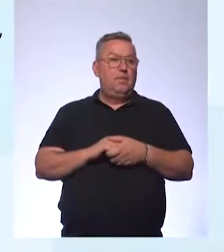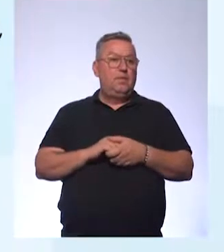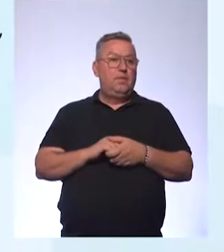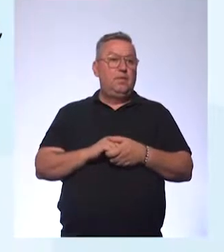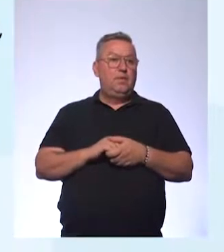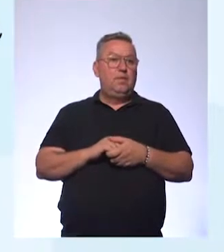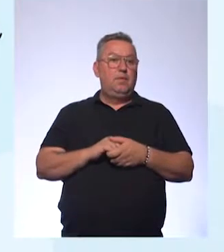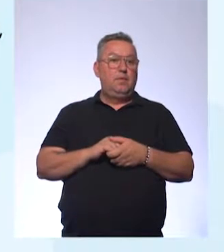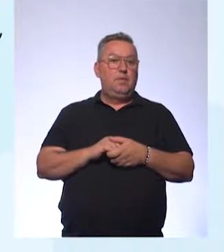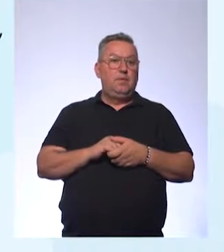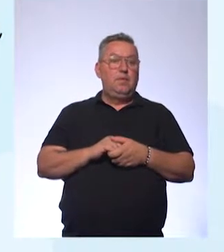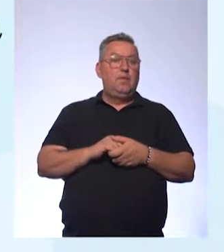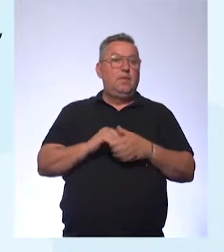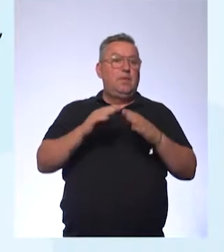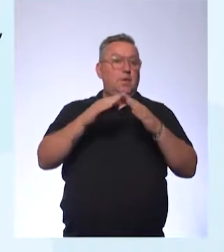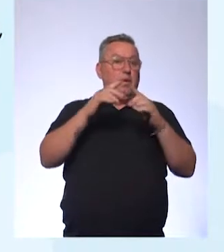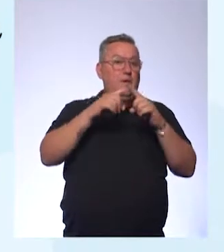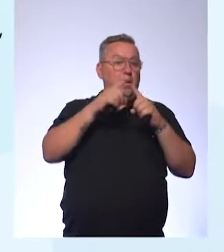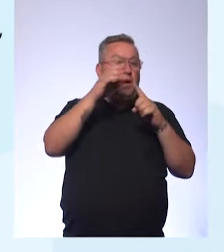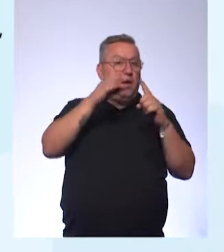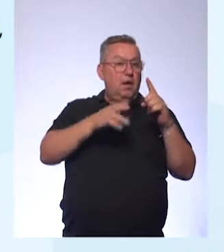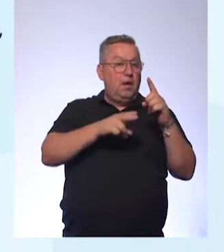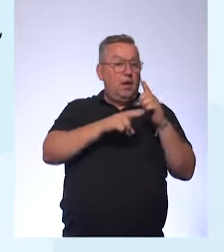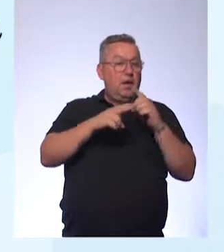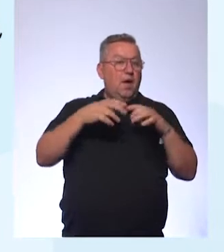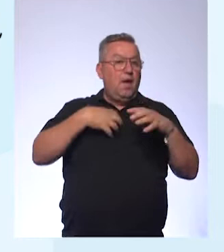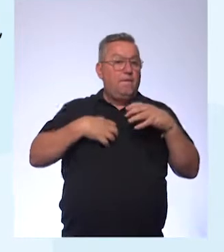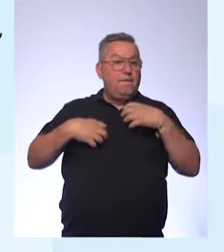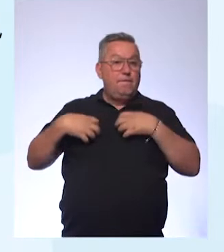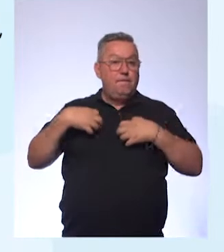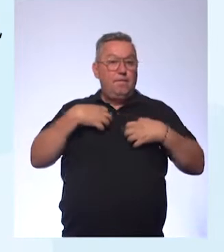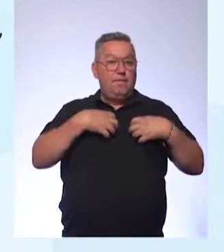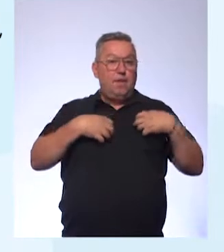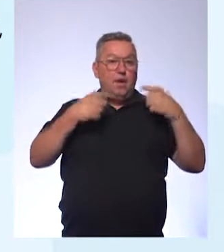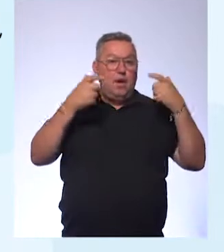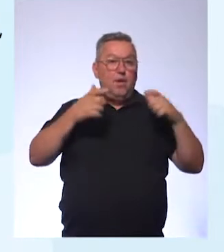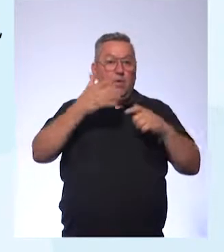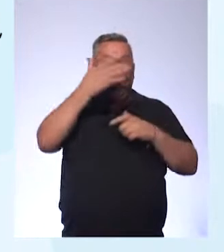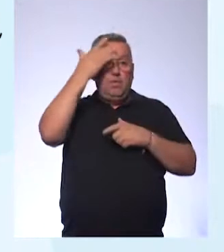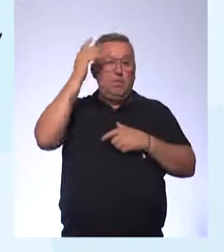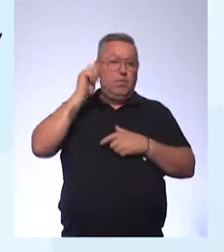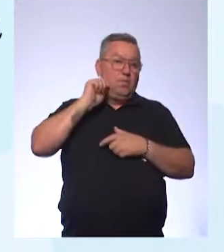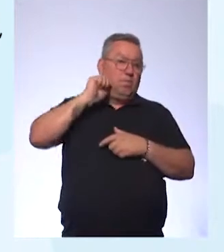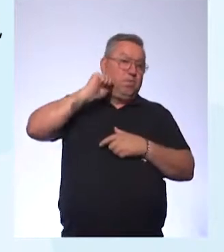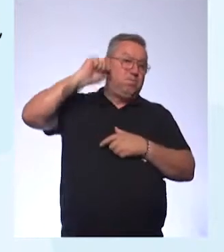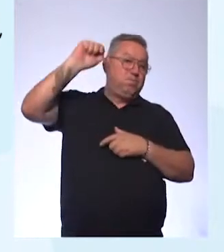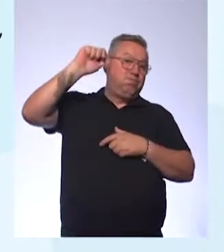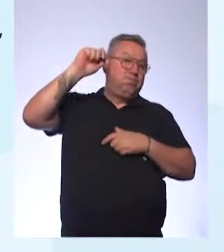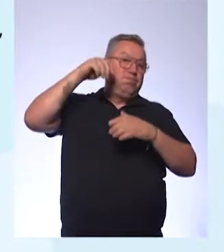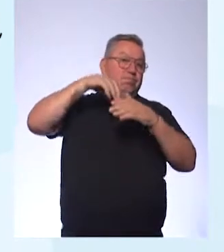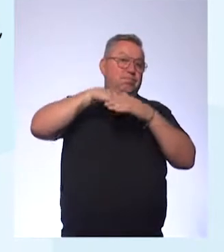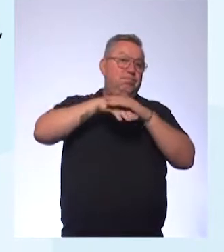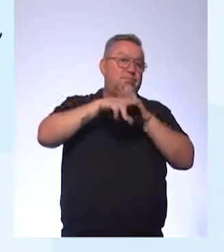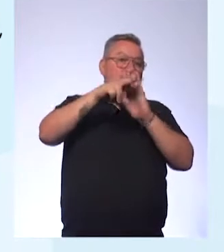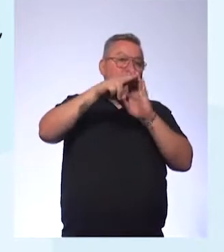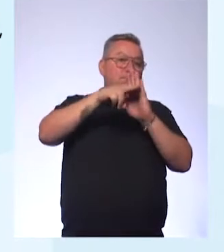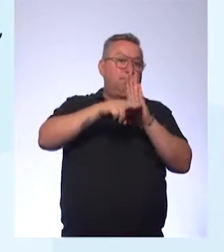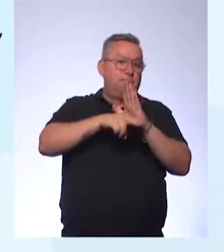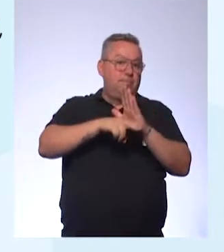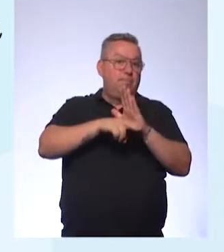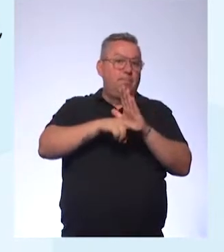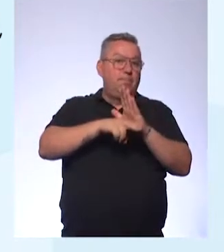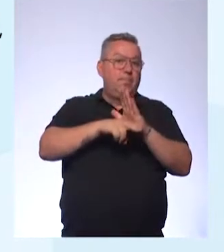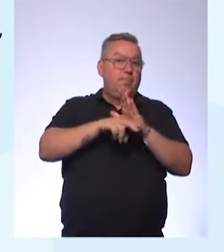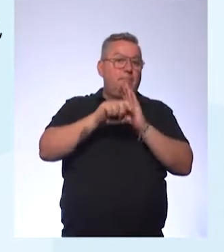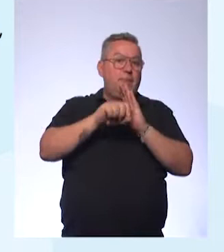A Capela dos Aflitos foi construída no lugar onde as pessoas enforcadas eram enterradas.